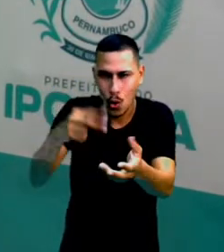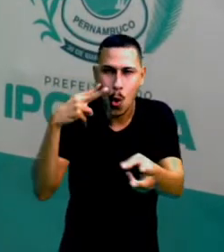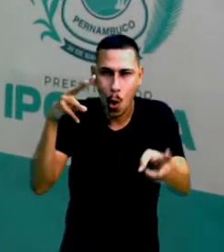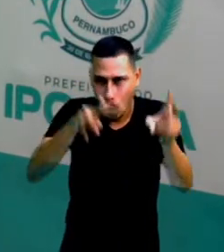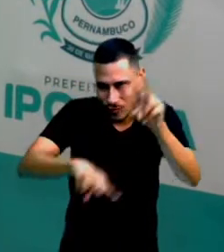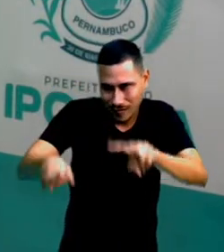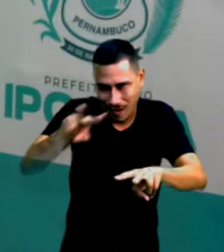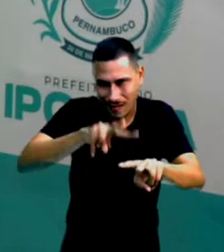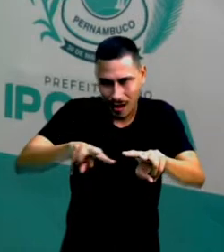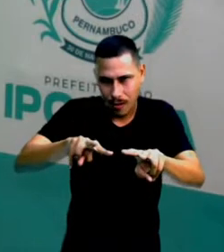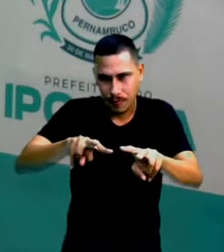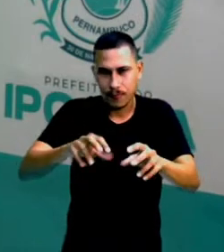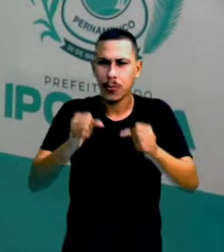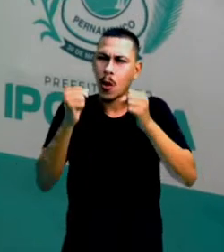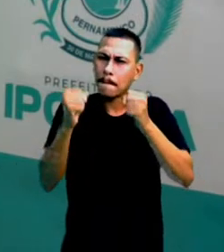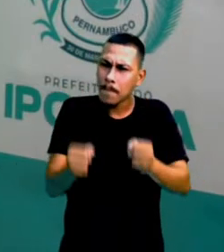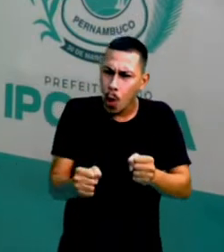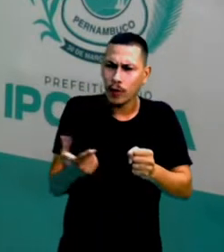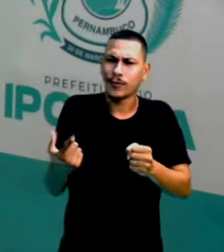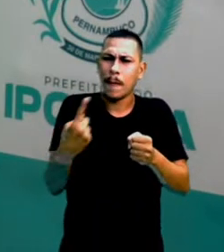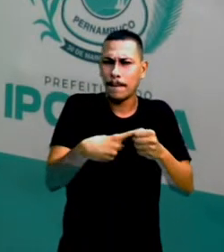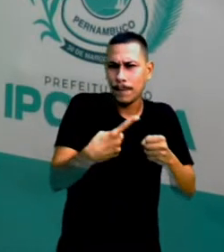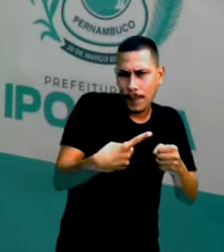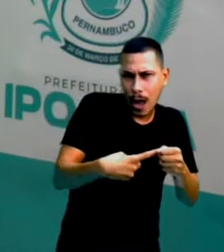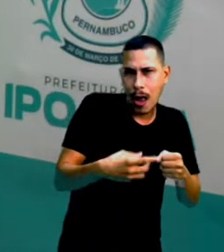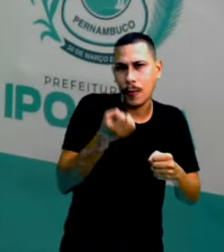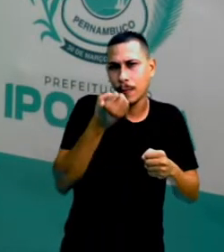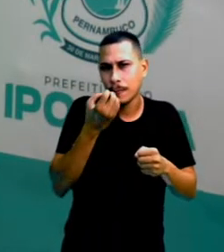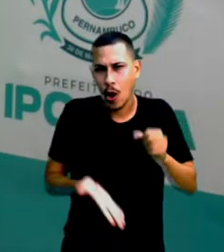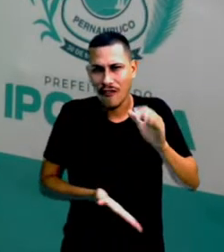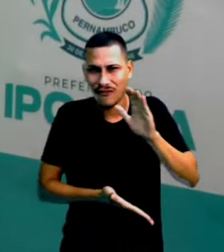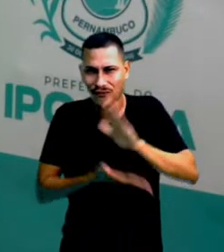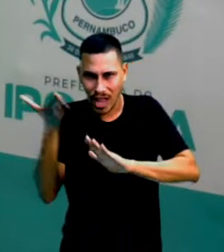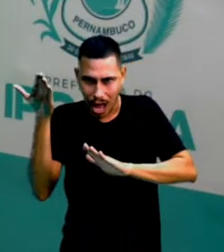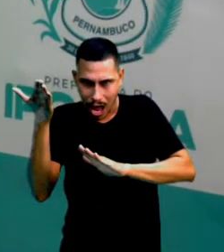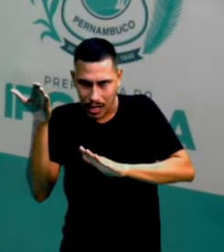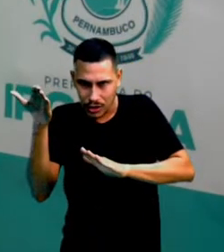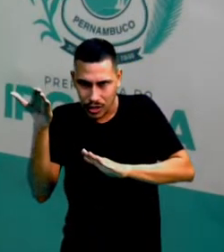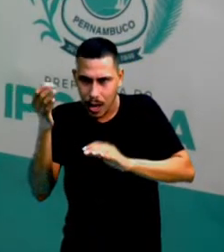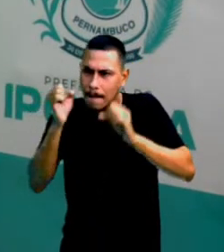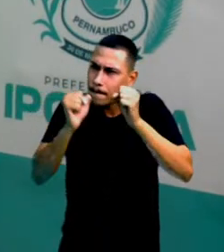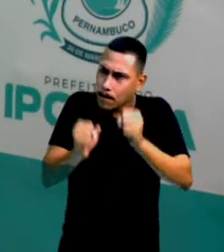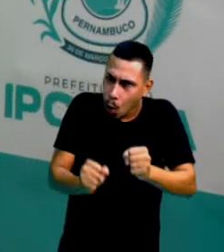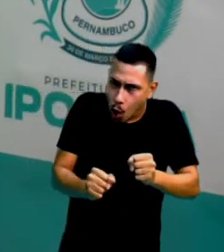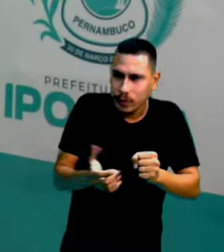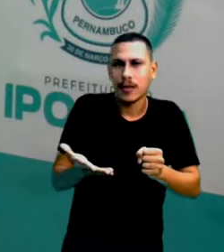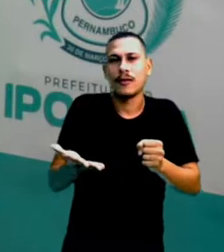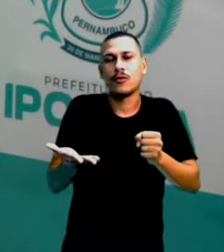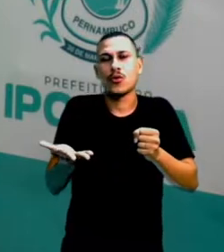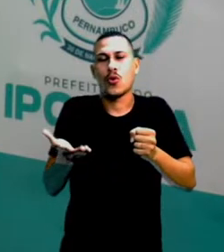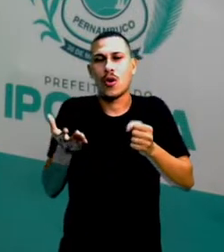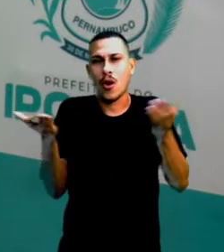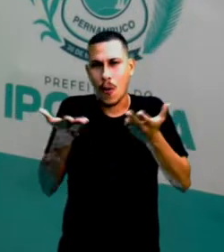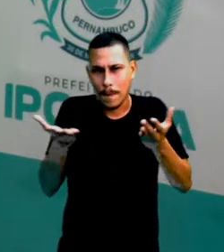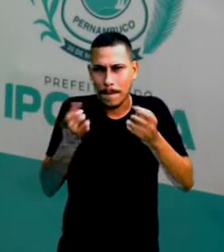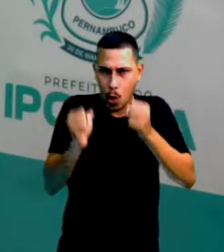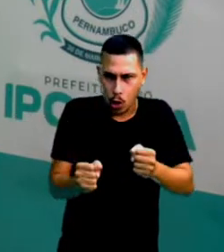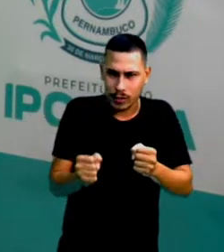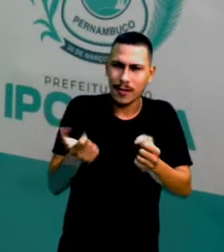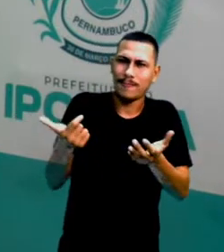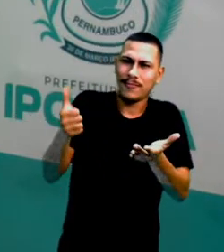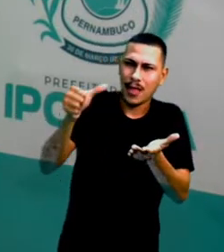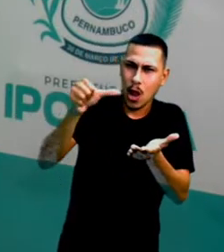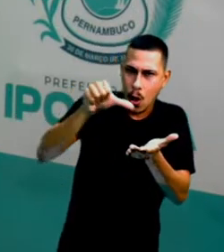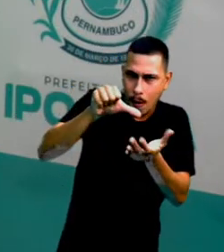você vai até Alpina, entra no bairro chamado Brasília Teimosa, que agora é Brasília Formosa,